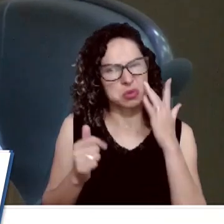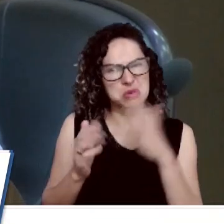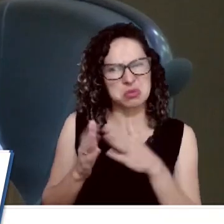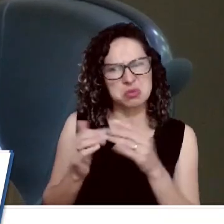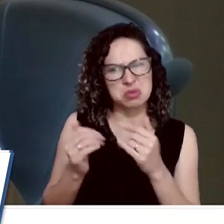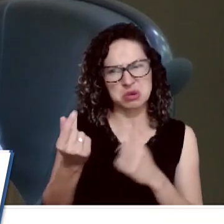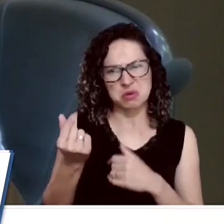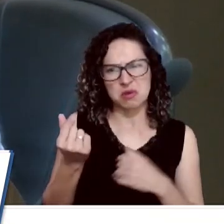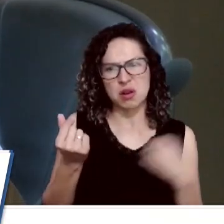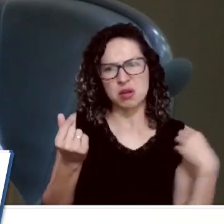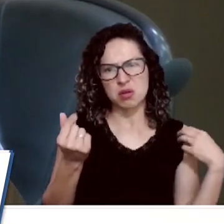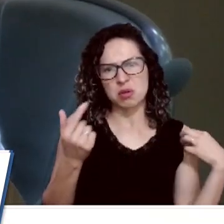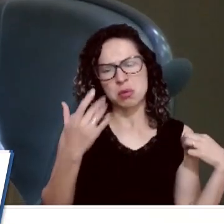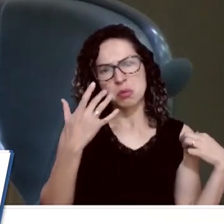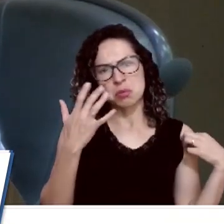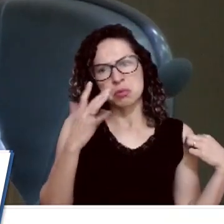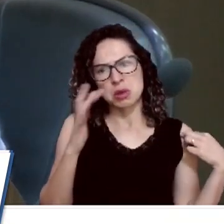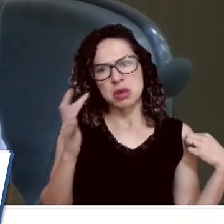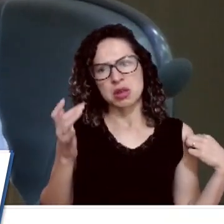além do...